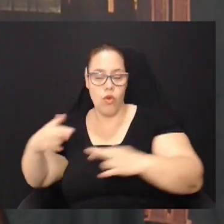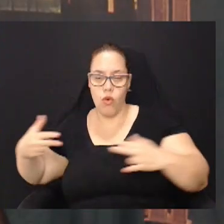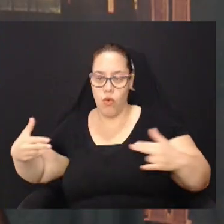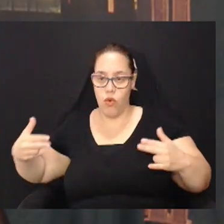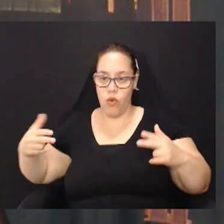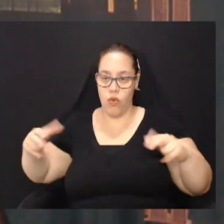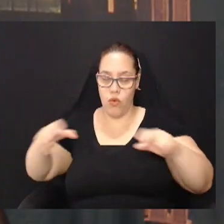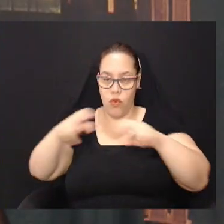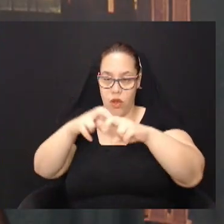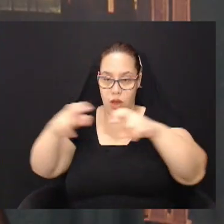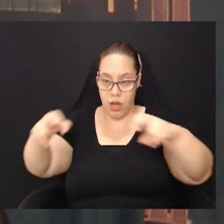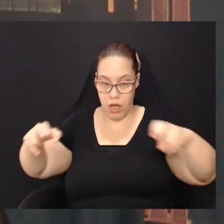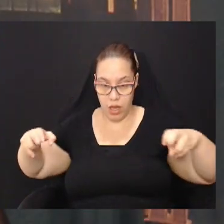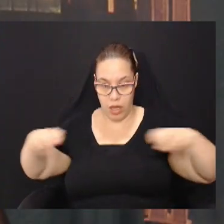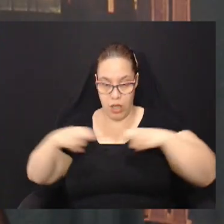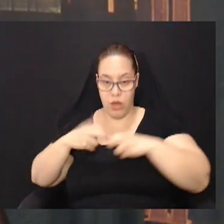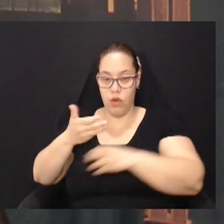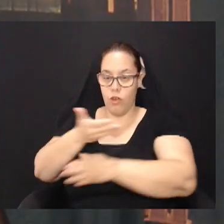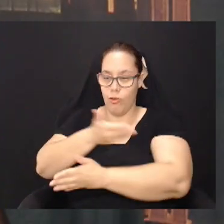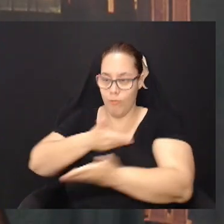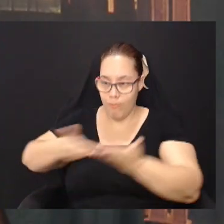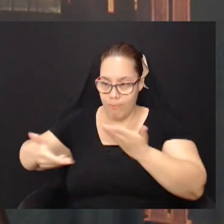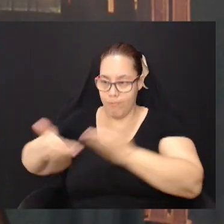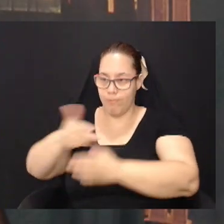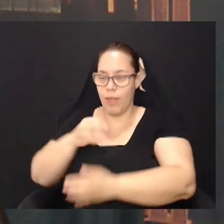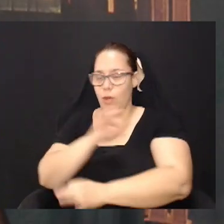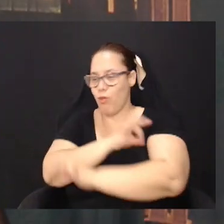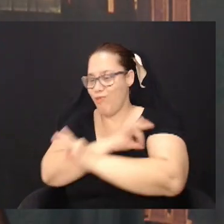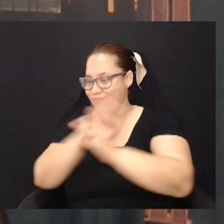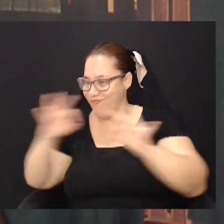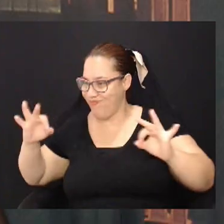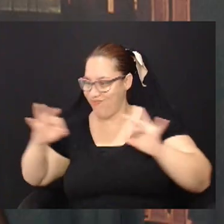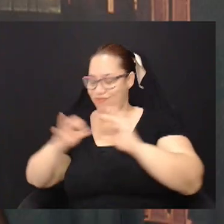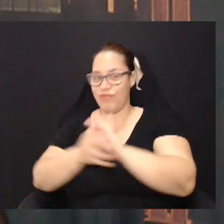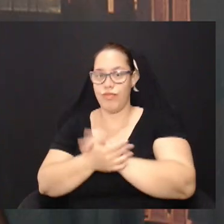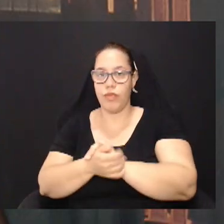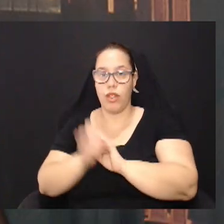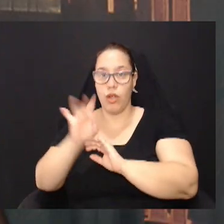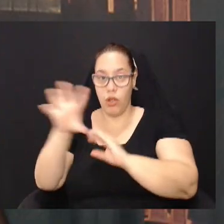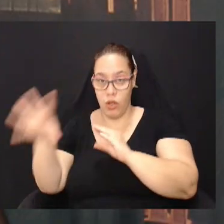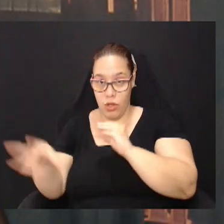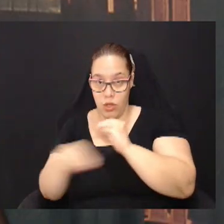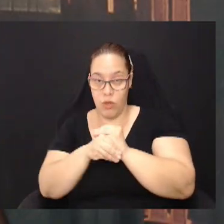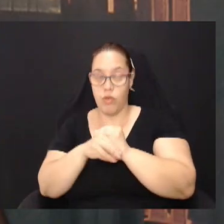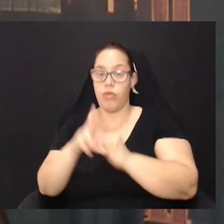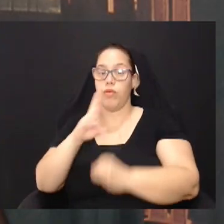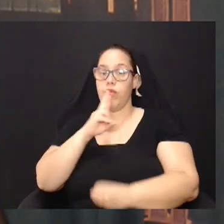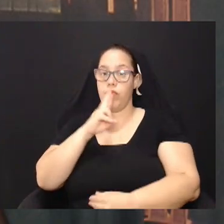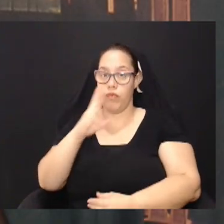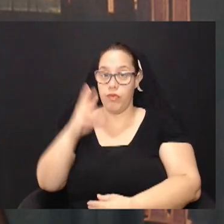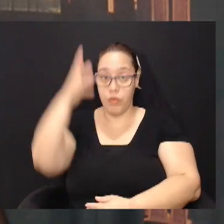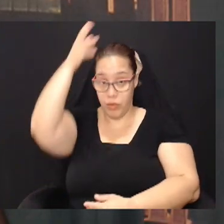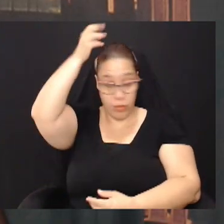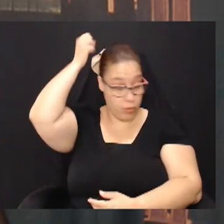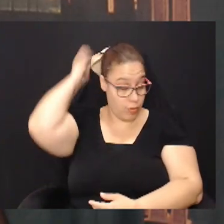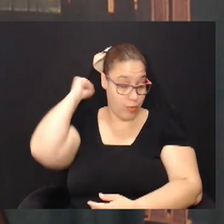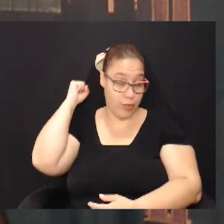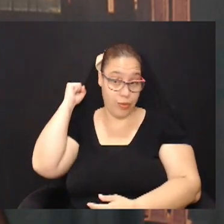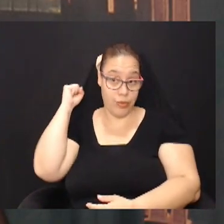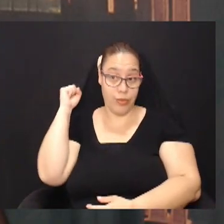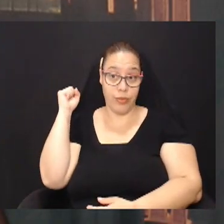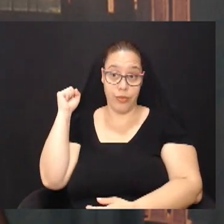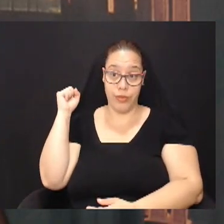para essas interpretações é excelente. Só complementando a respeito do que a Rúbia falou de trazer